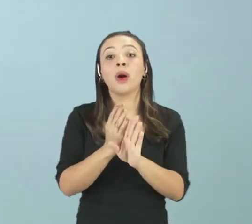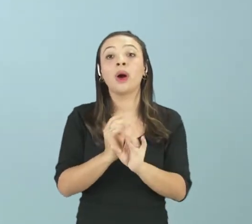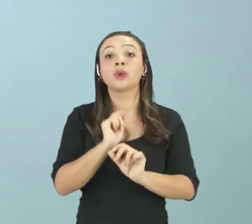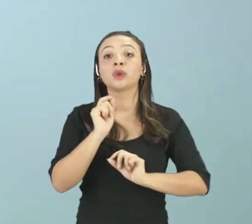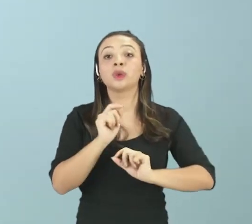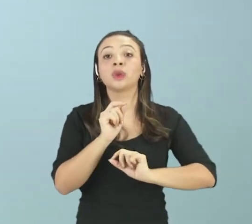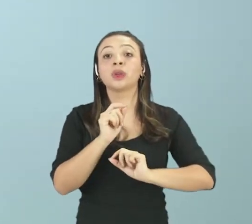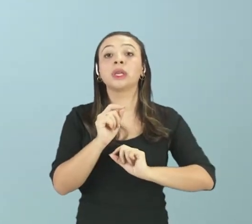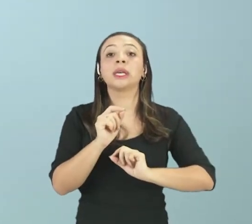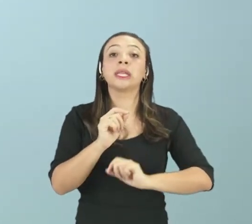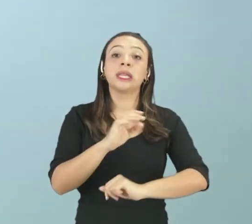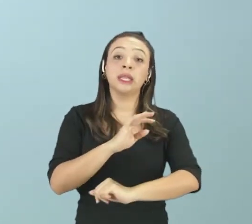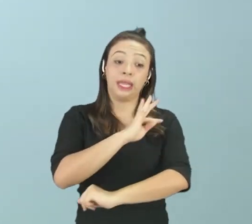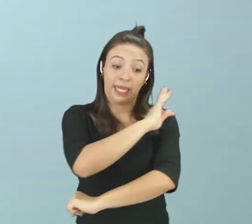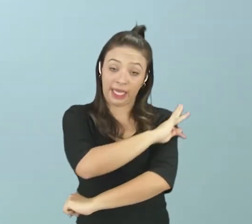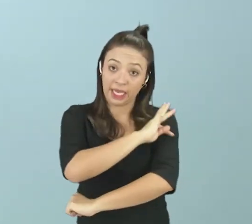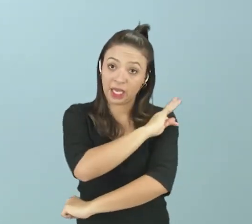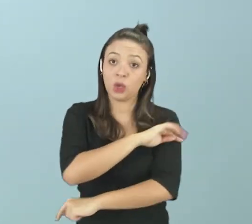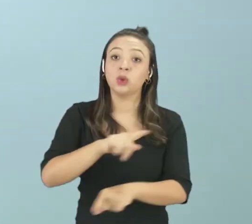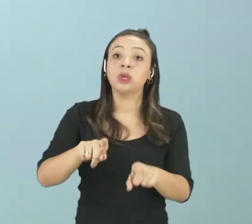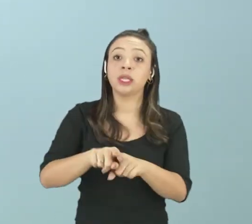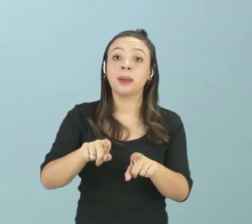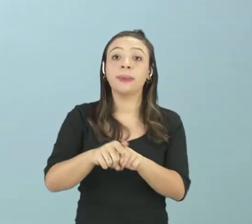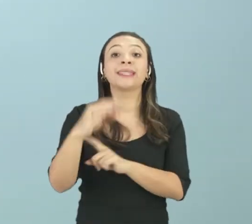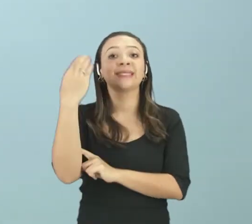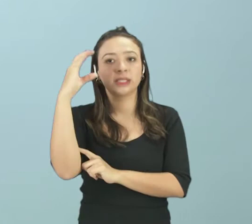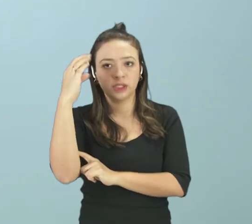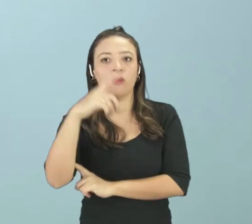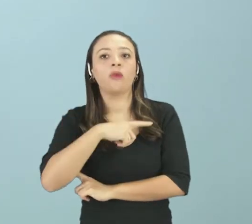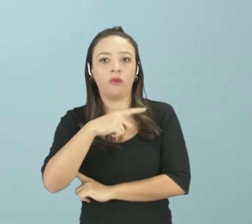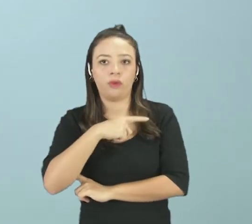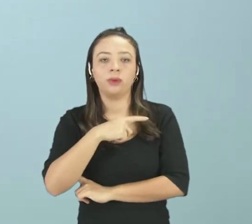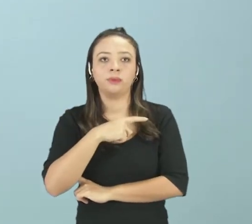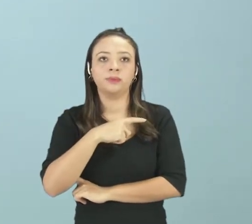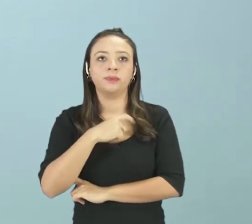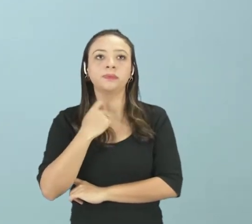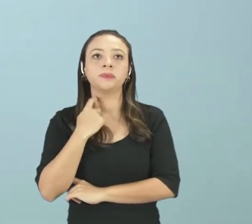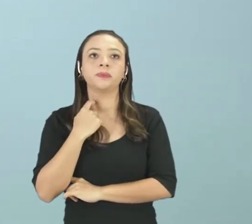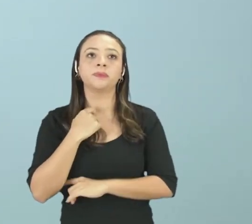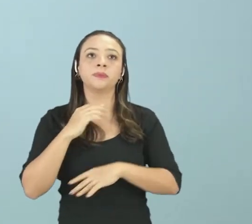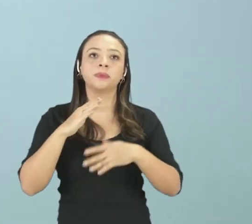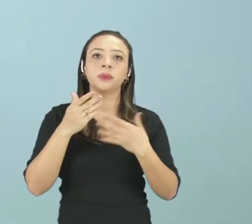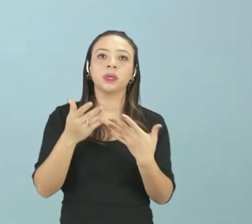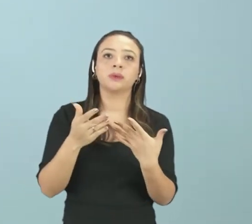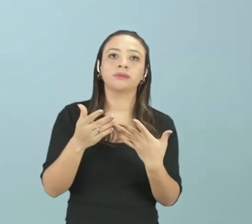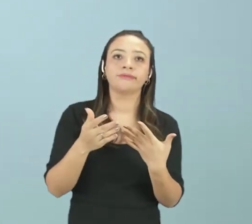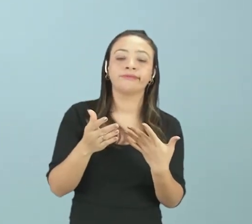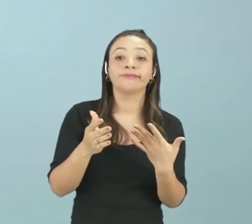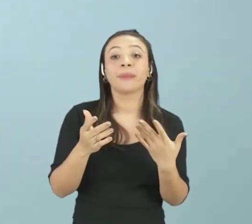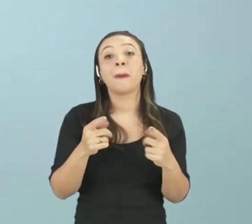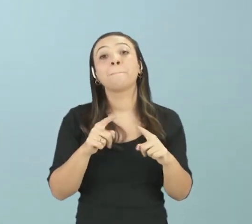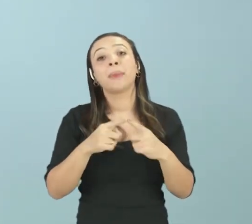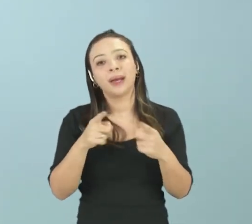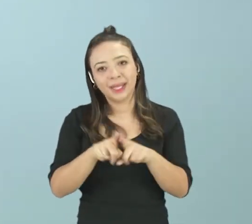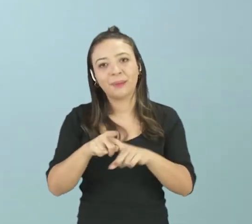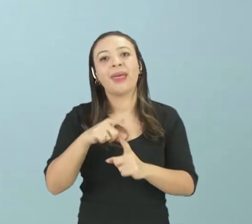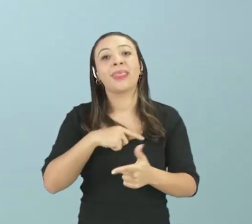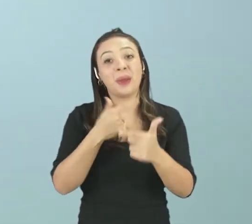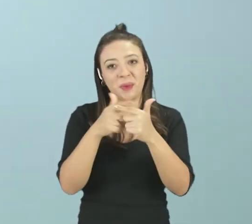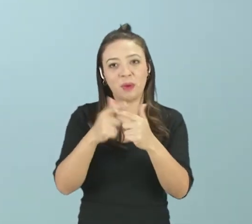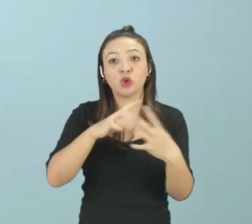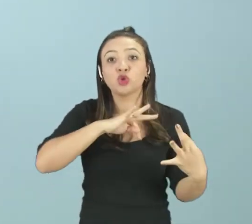técnico e científico que elas detêm os efeitos colaterais nem tudo pode ser